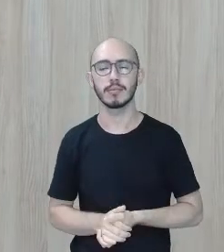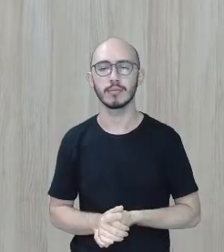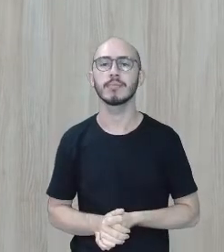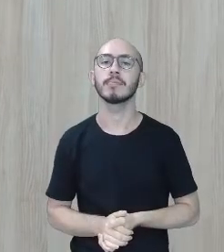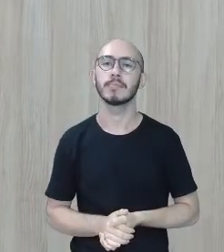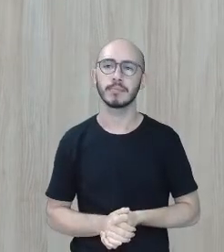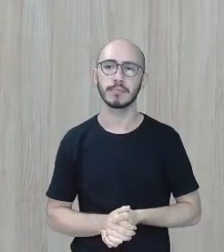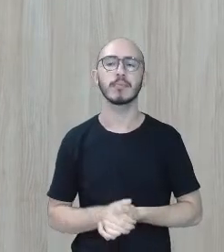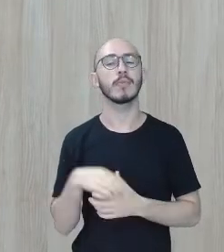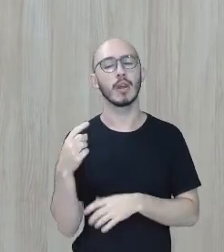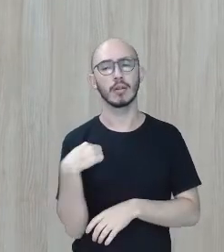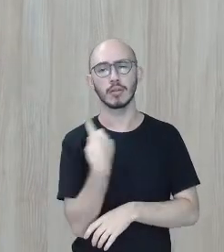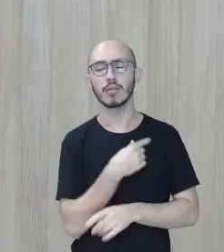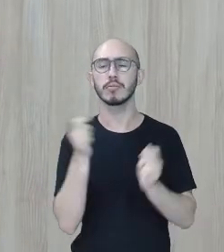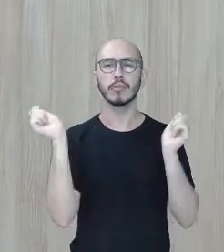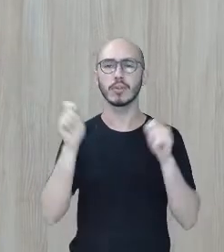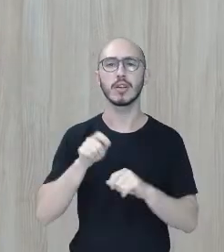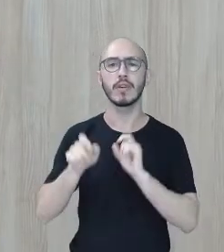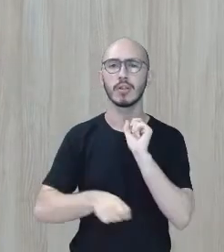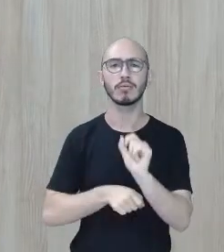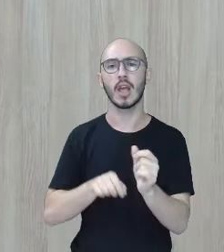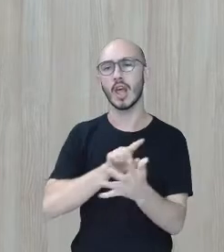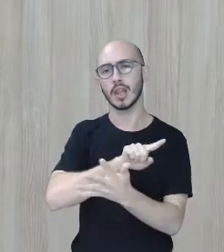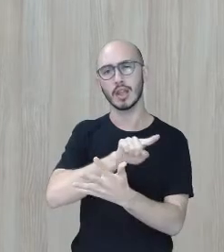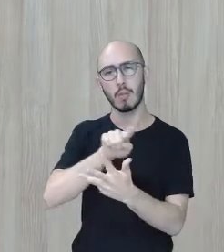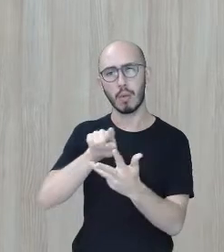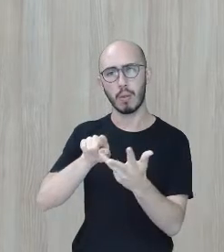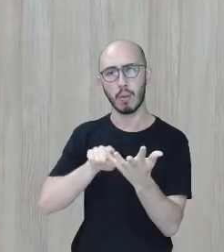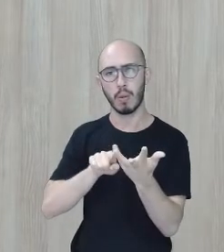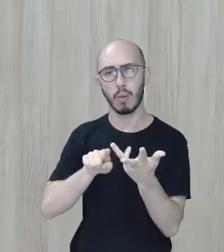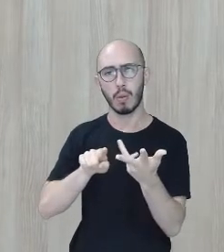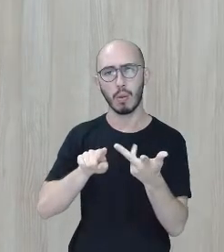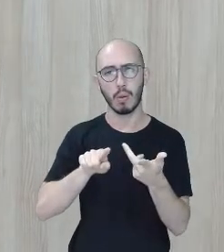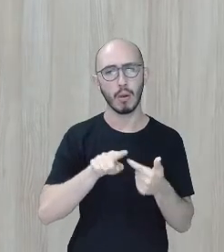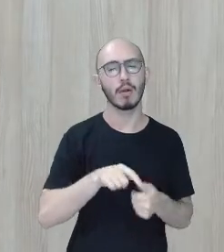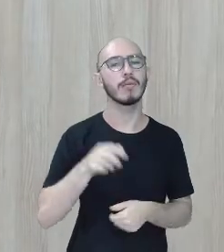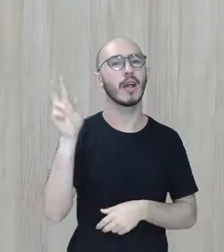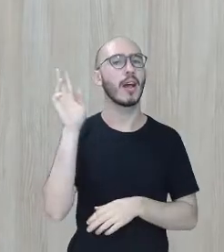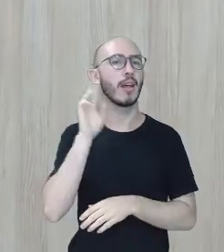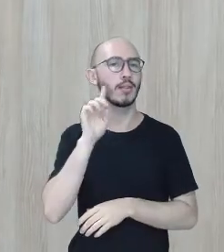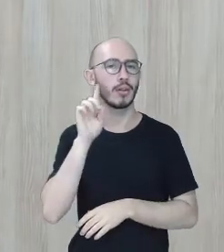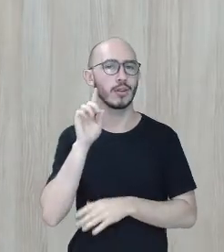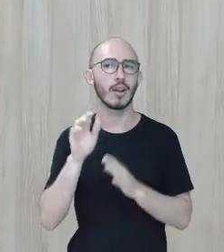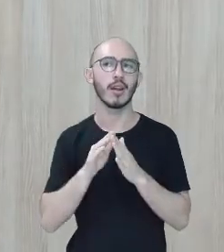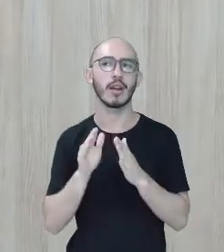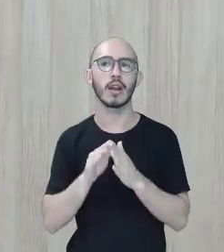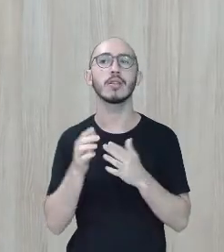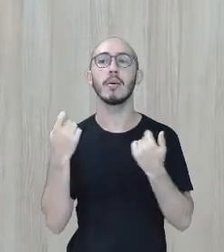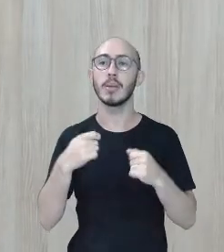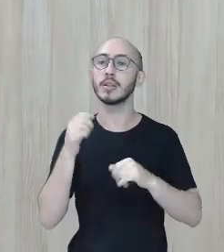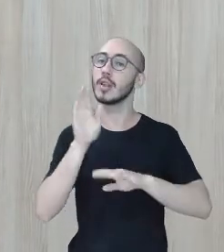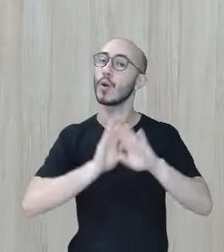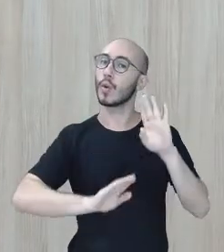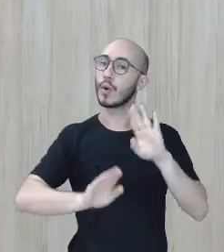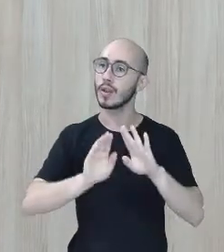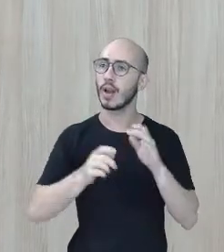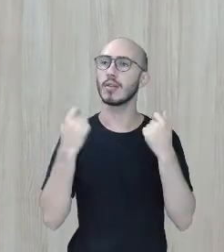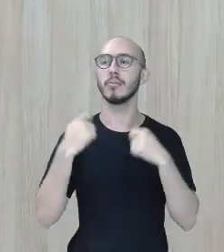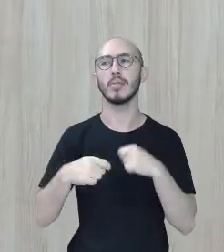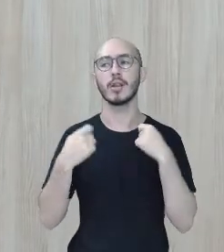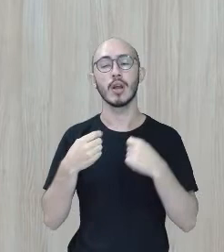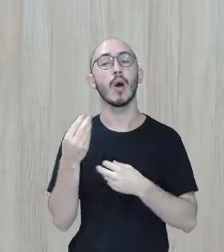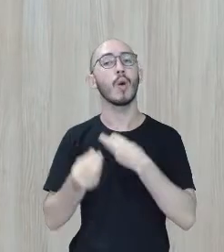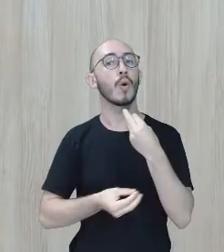térmica para podermos realizar a nossa atividade, lembrando sempre o cuidado, não é, com o manuseio